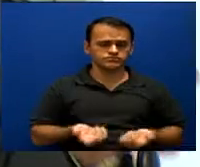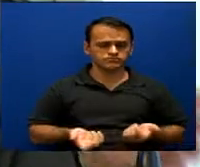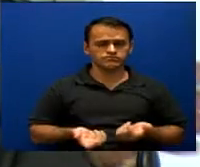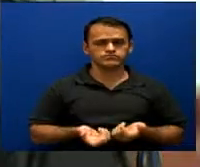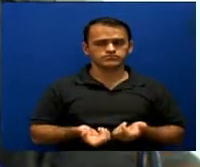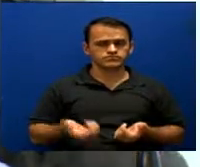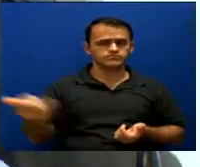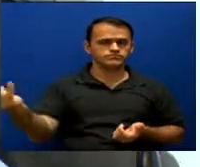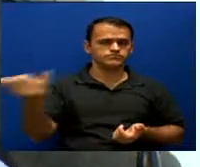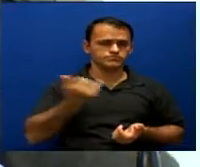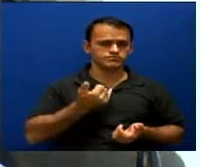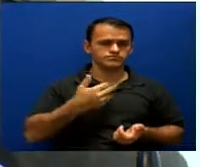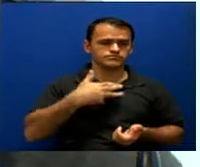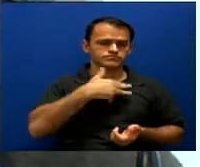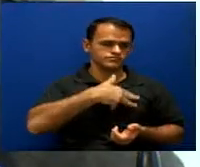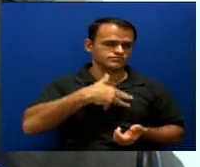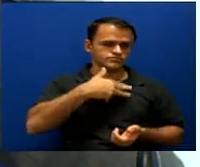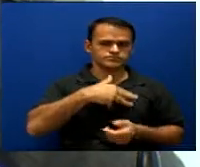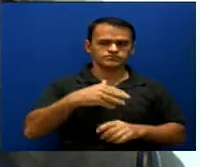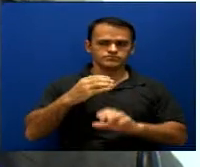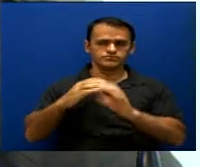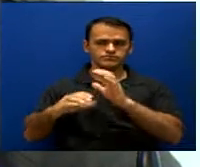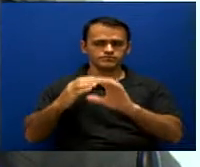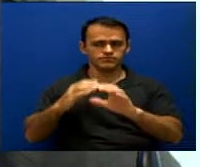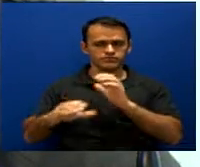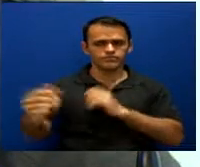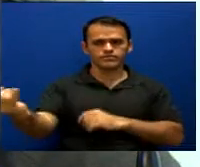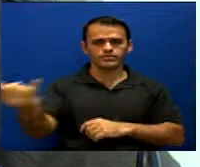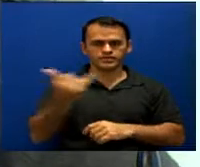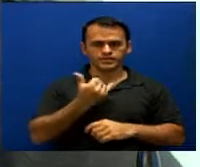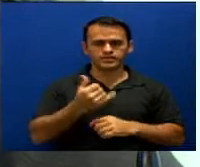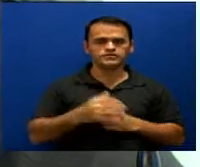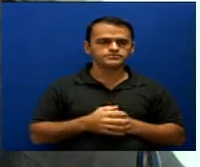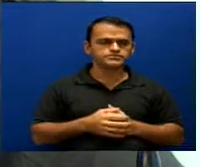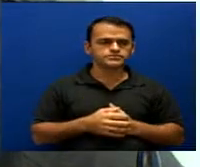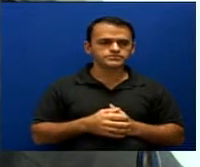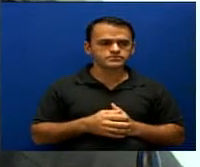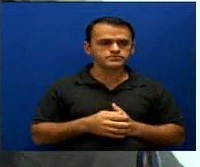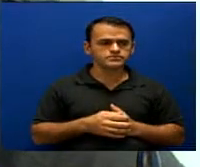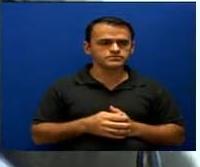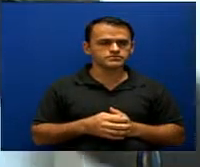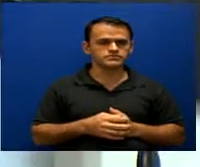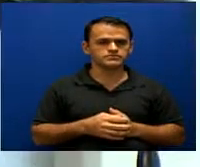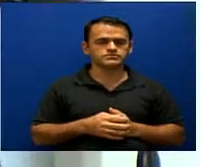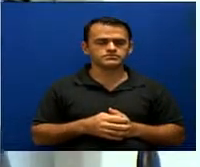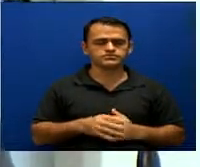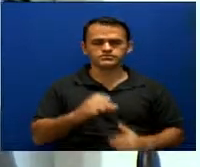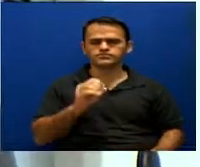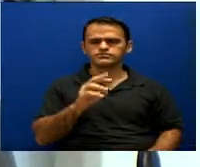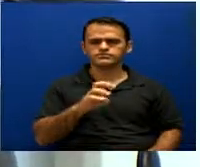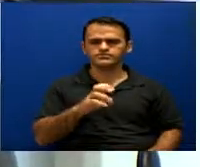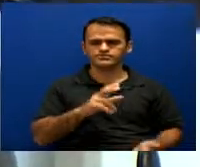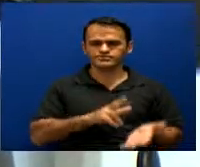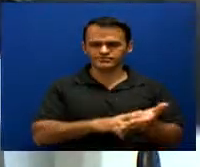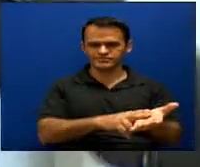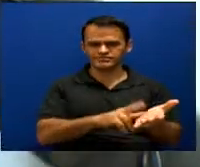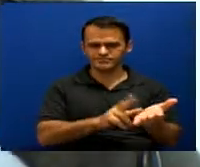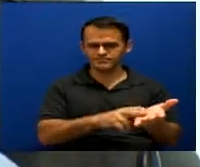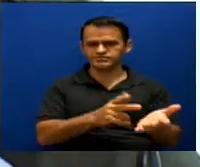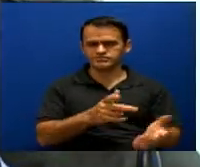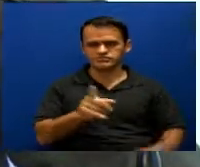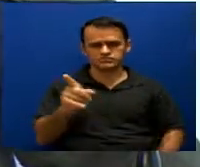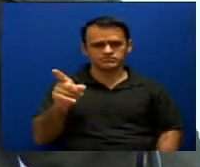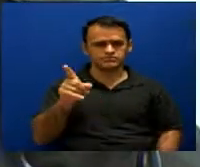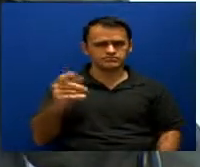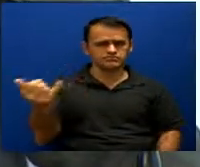que notícia que o ministro me passou. Nem falar, pô. Que é um atestado que ele está